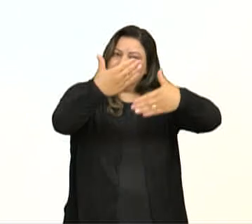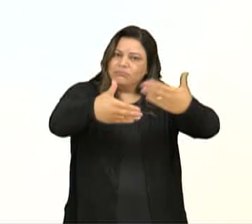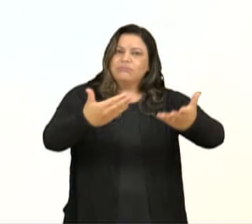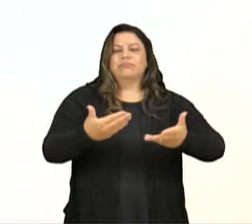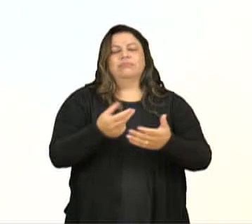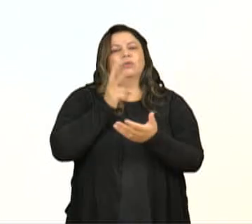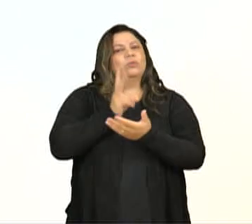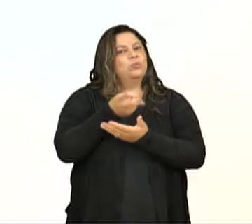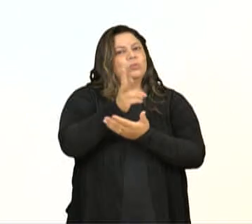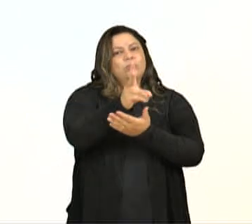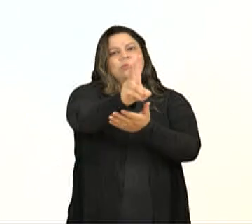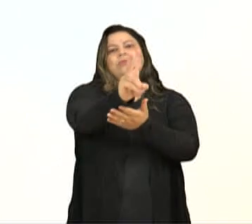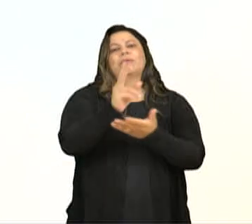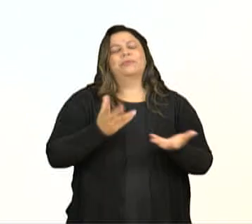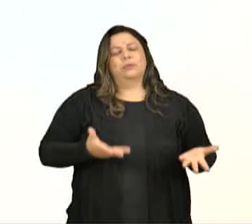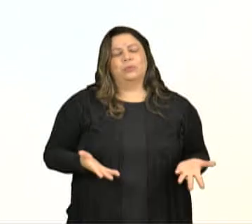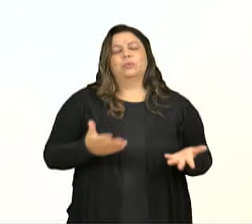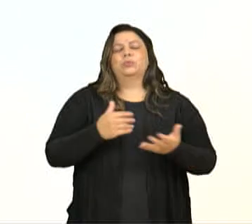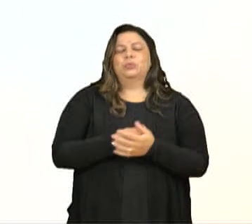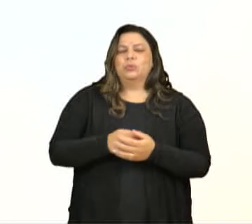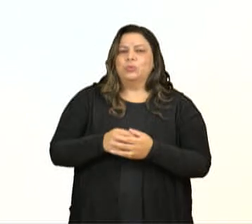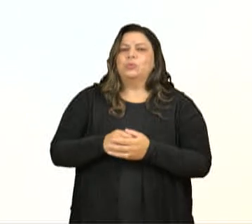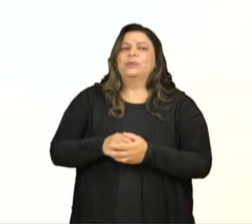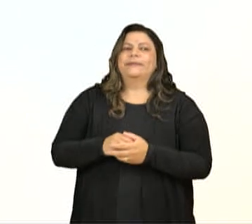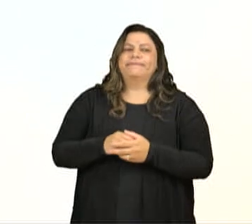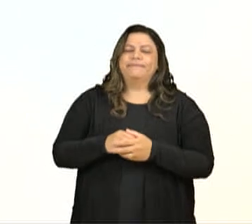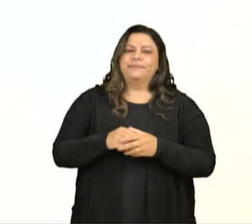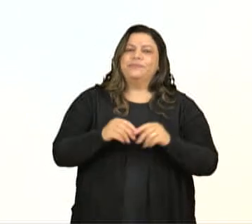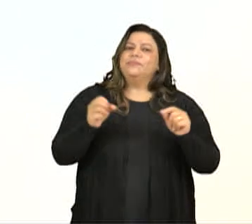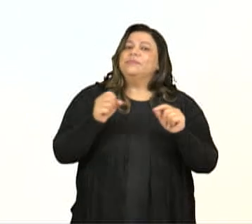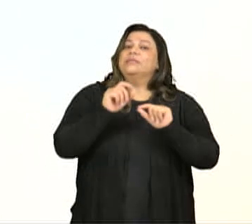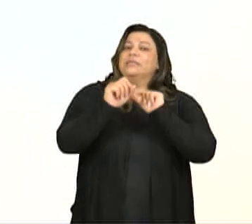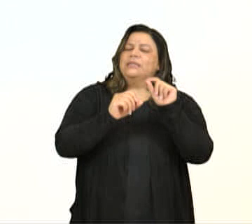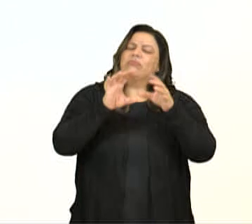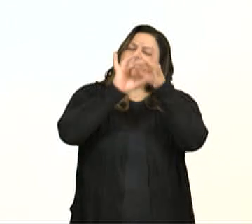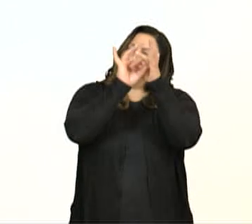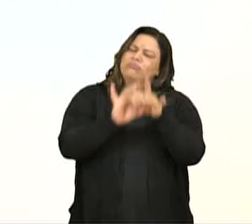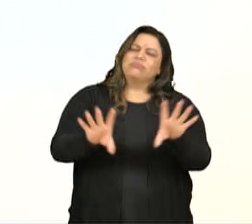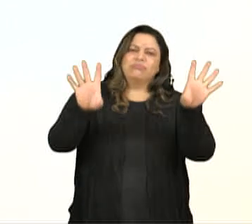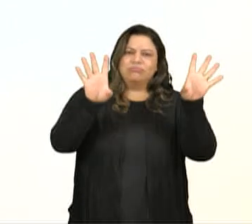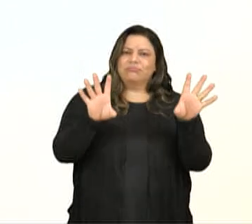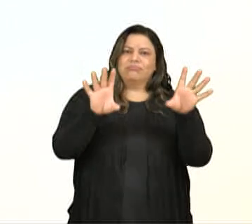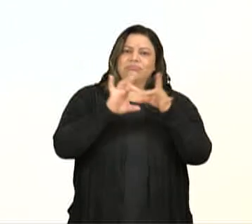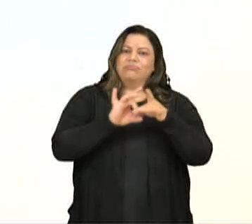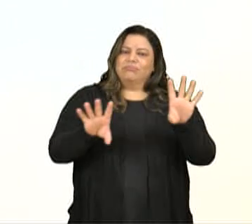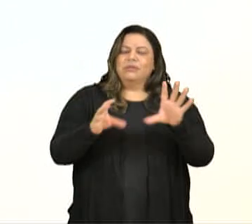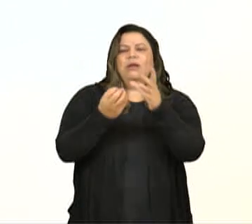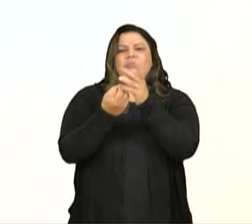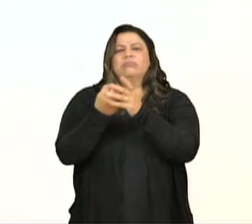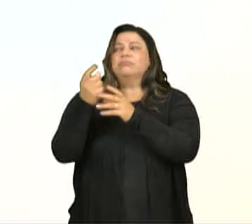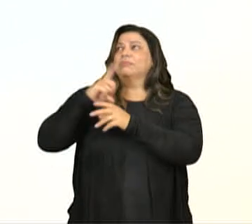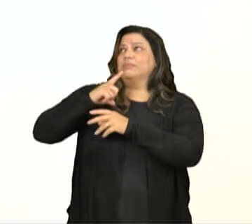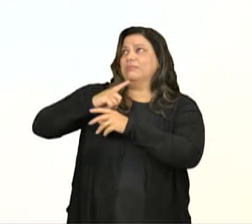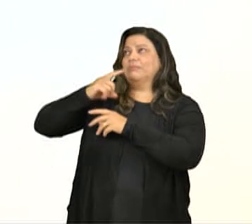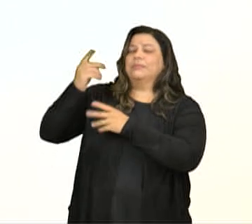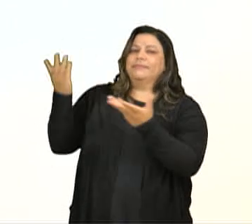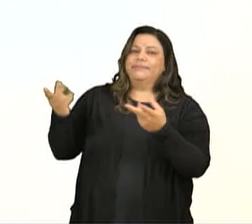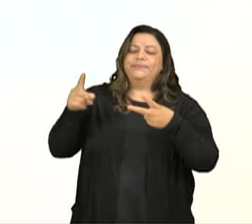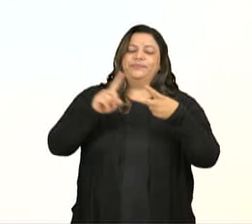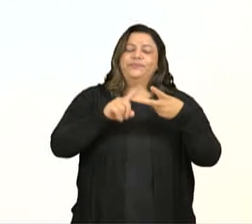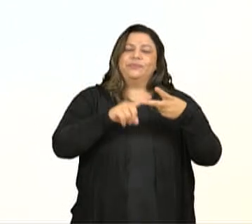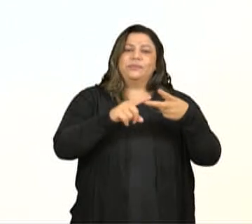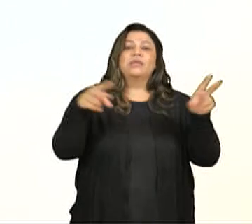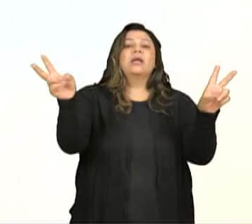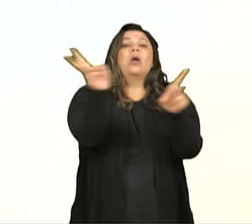luz solar. Então, por isso, ela estará sempre disponível para nós, né? Mesmo sendo utilizada. O